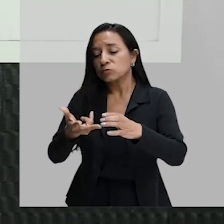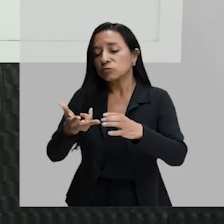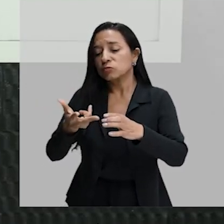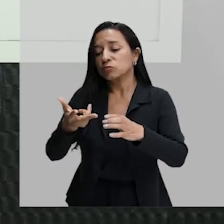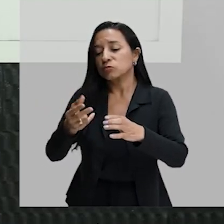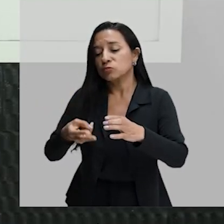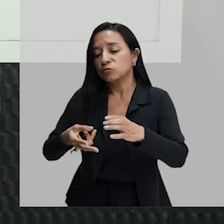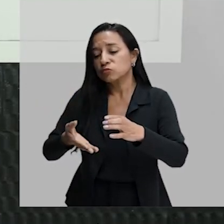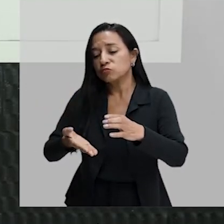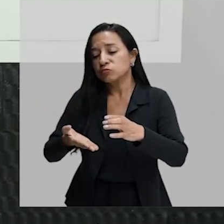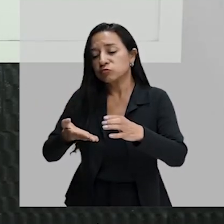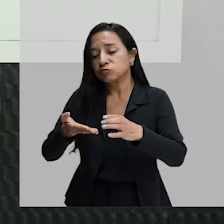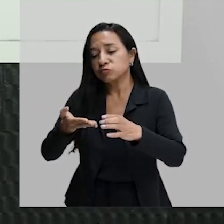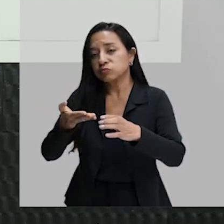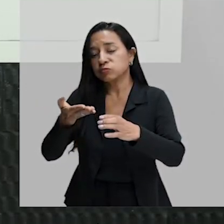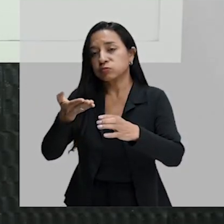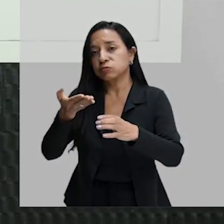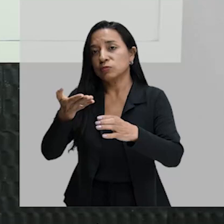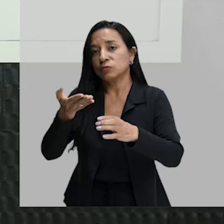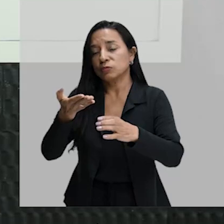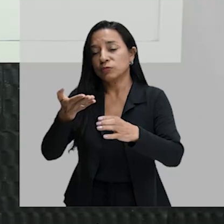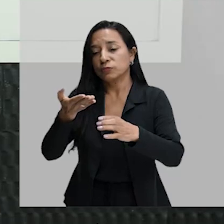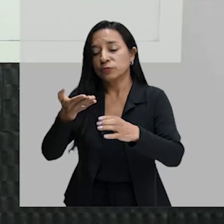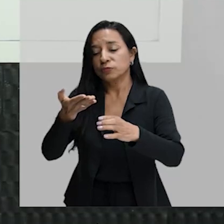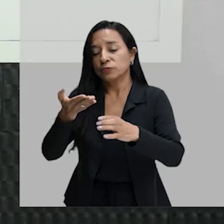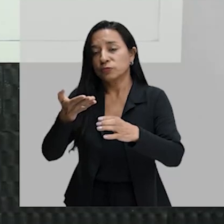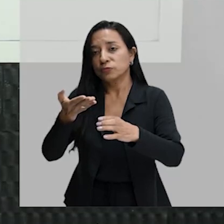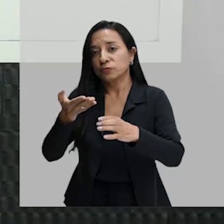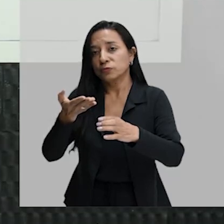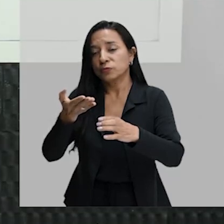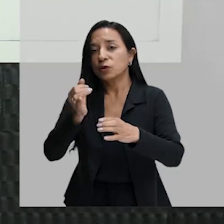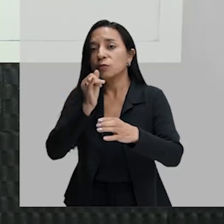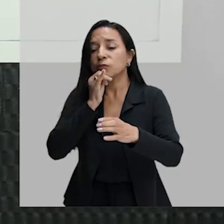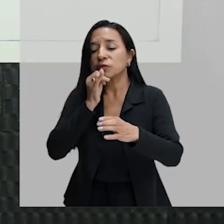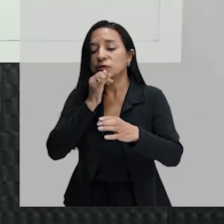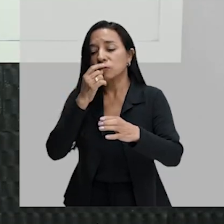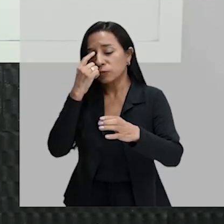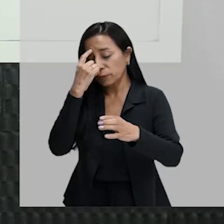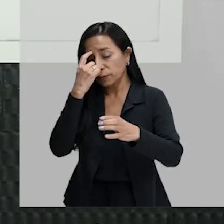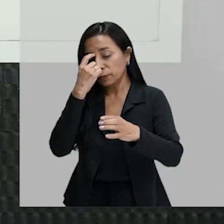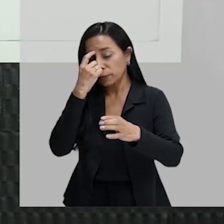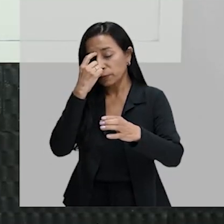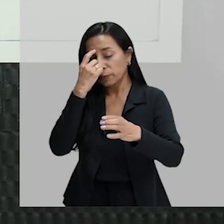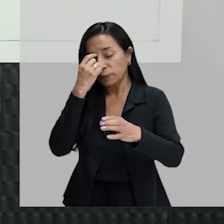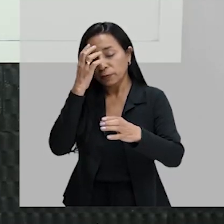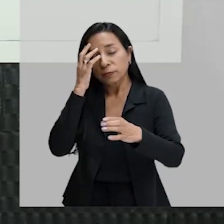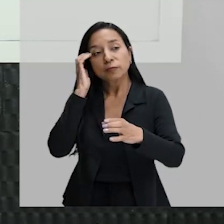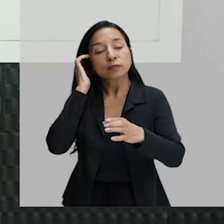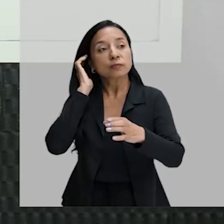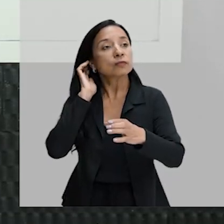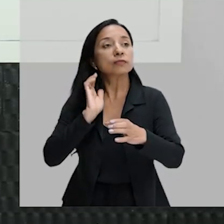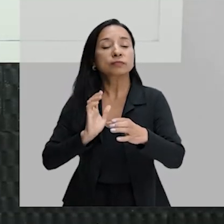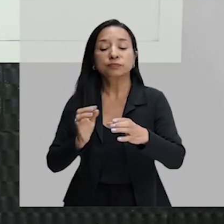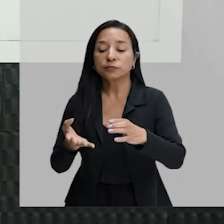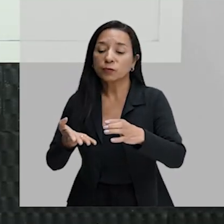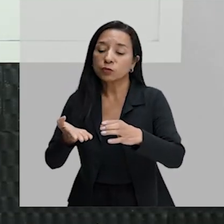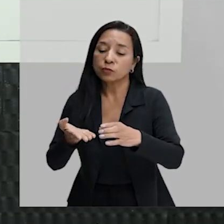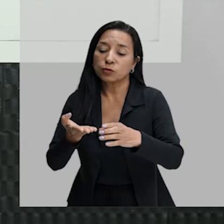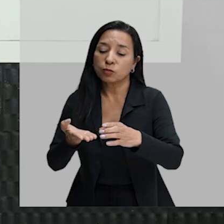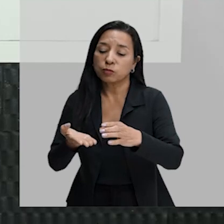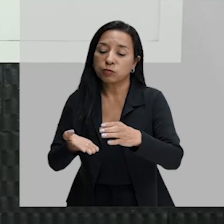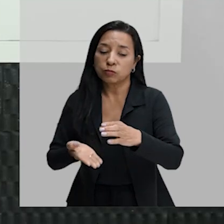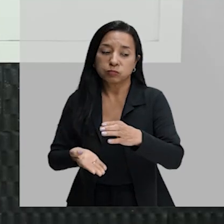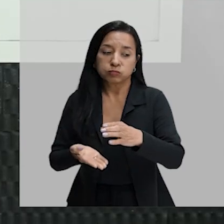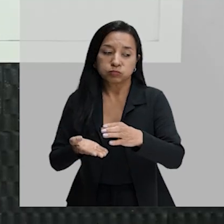começa logo a subir. Então, vamos supor aqui que ele subiu até chegar aqui,